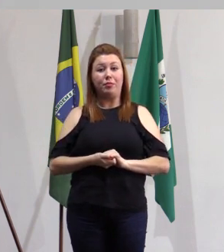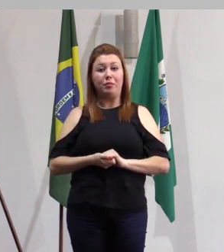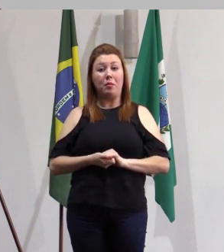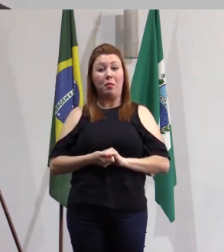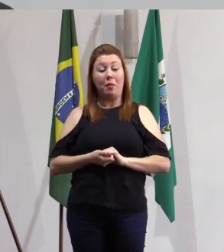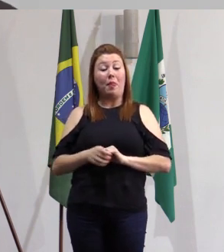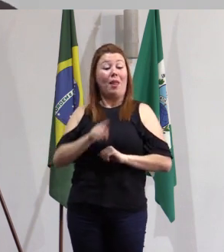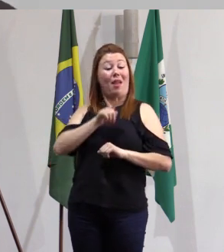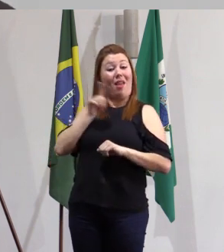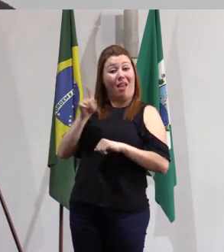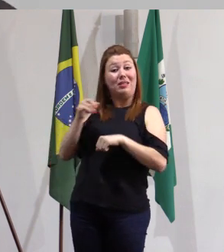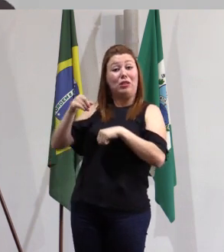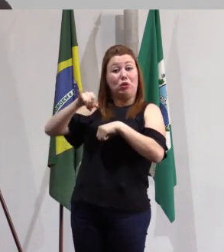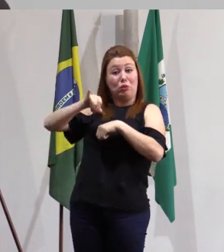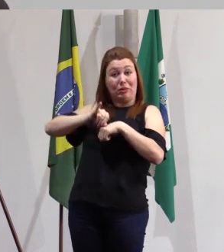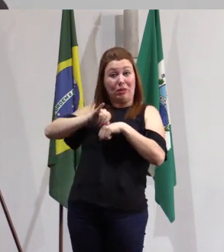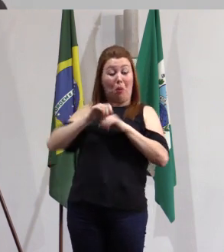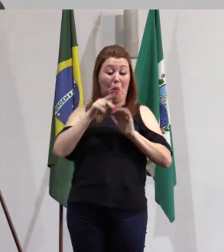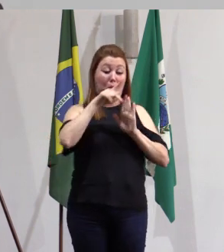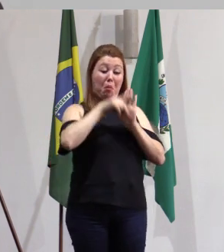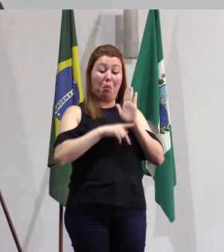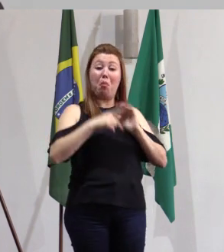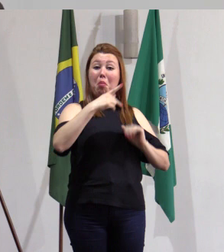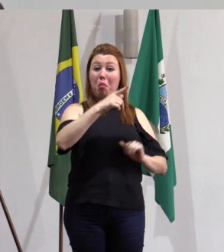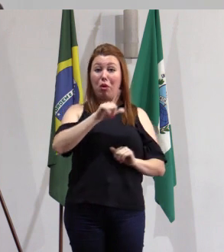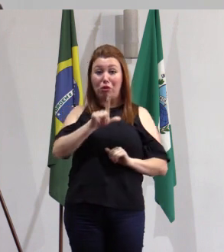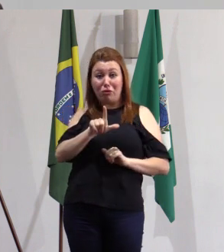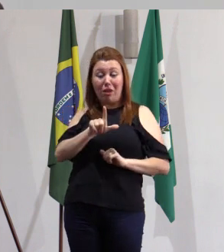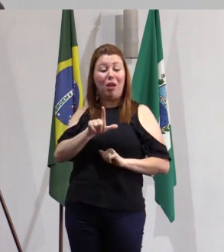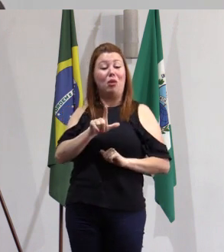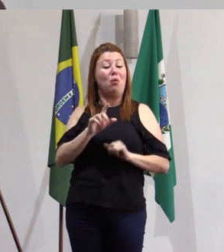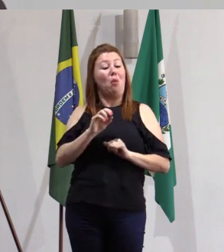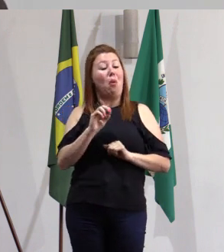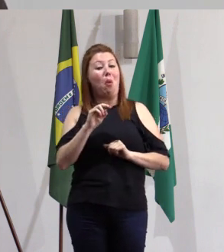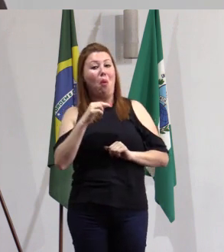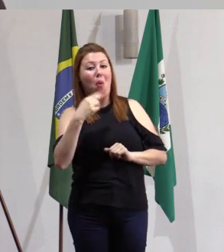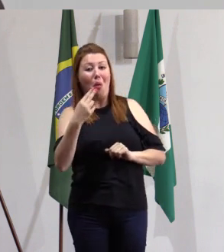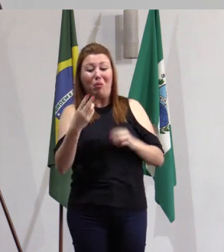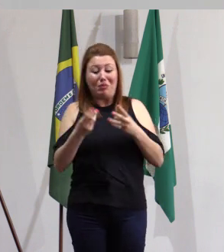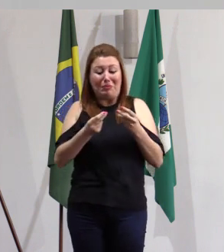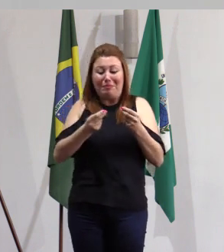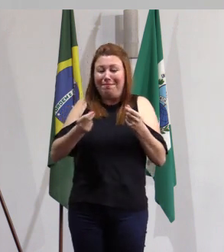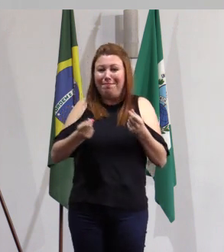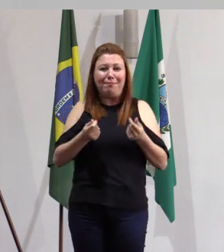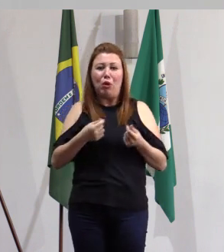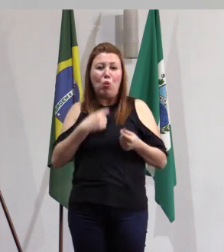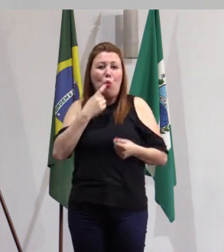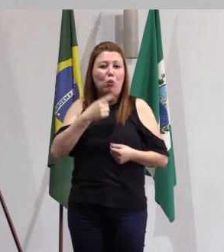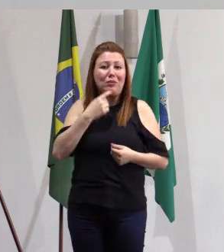a aplicação do programa ou será rarefeito ou será trágico.